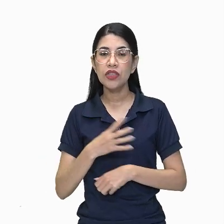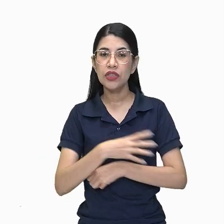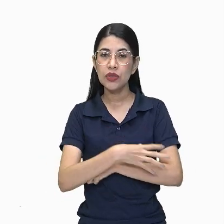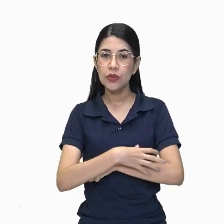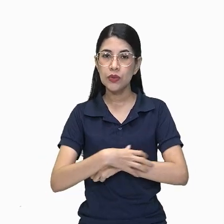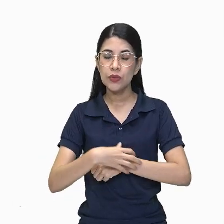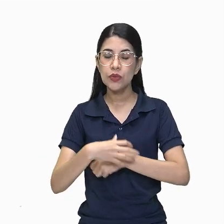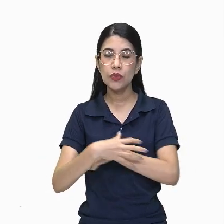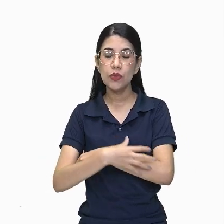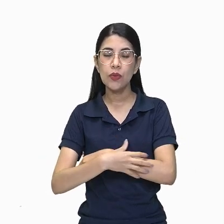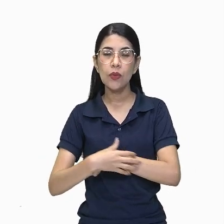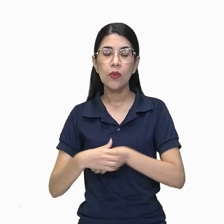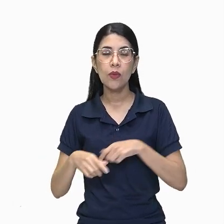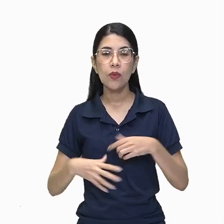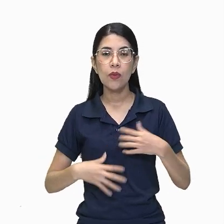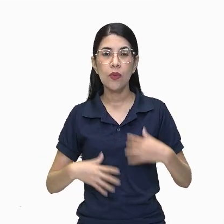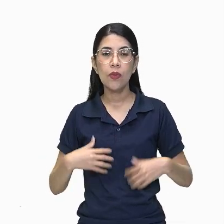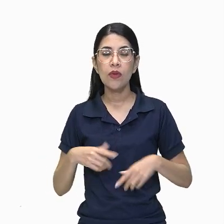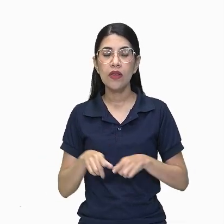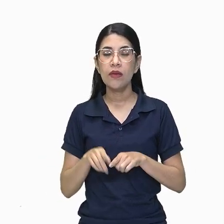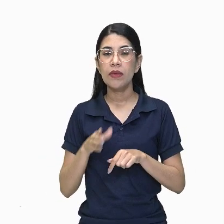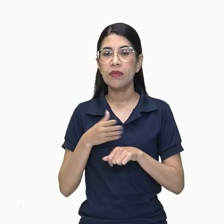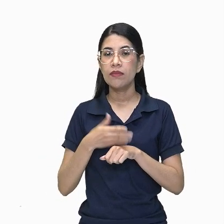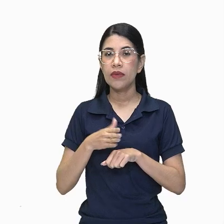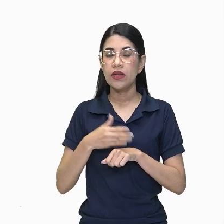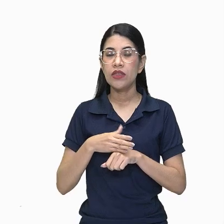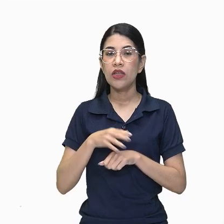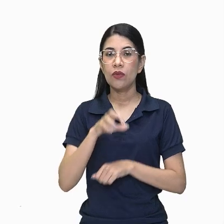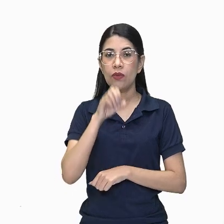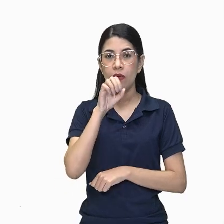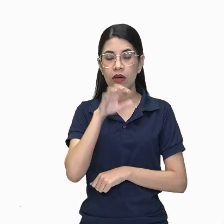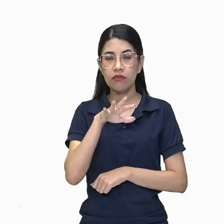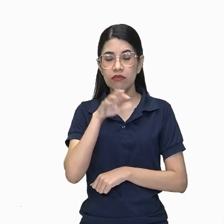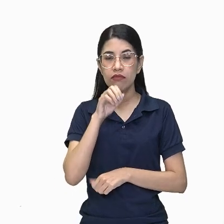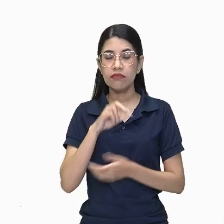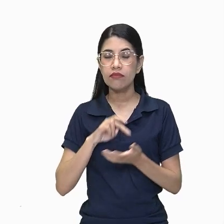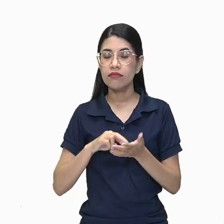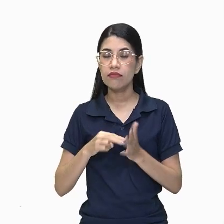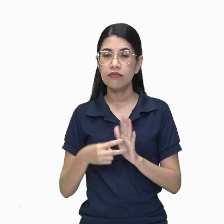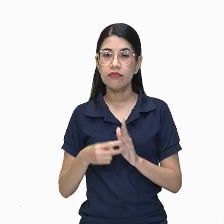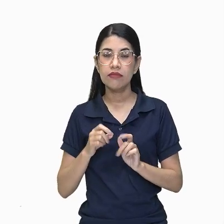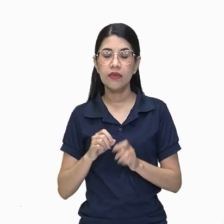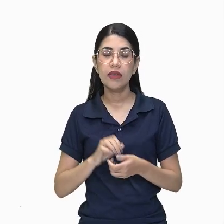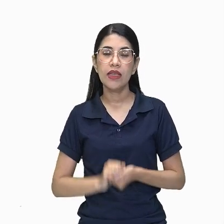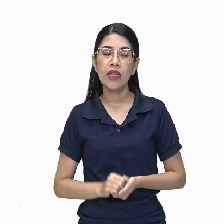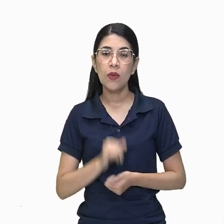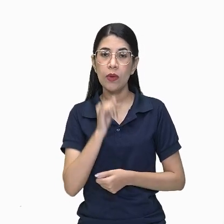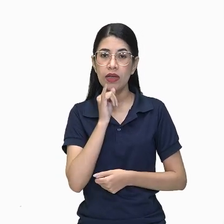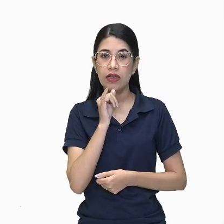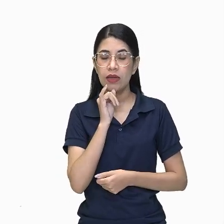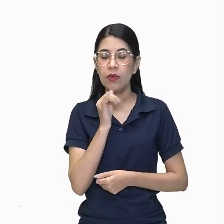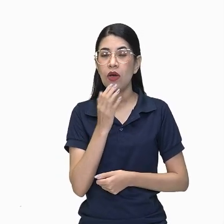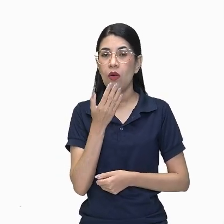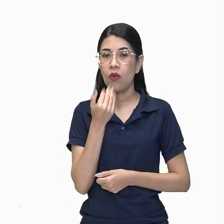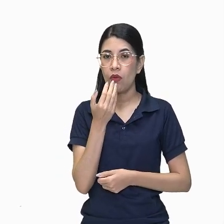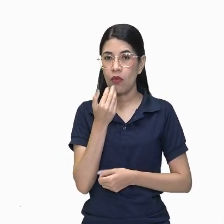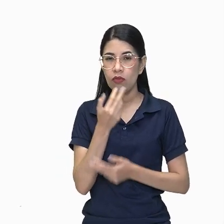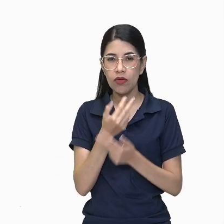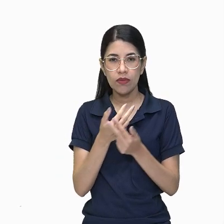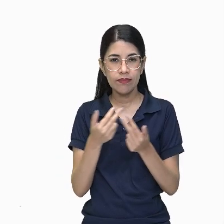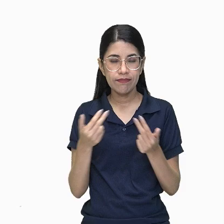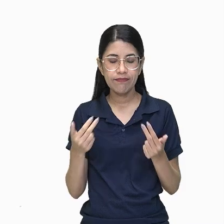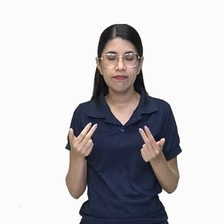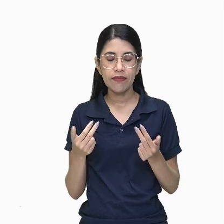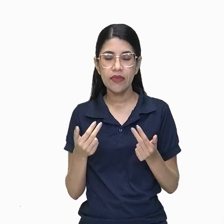é trabalhada com a prática de aeróbica. Então, o que isso quer dizer? Quando a gente consome, por exemplo, alimentos, esse alimento